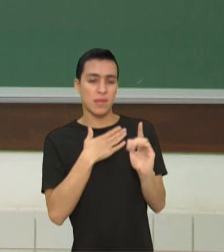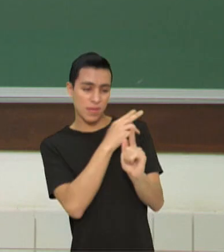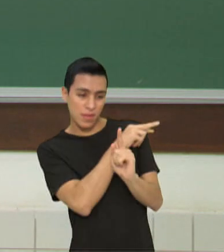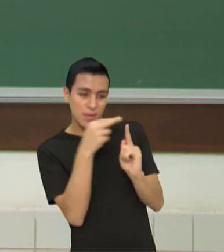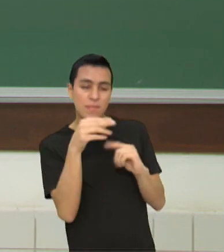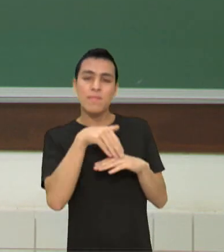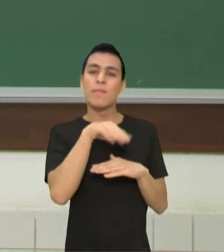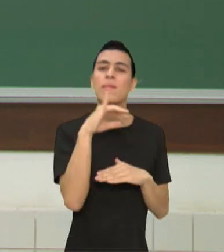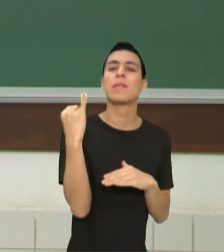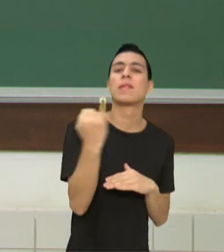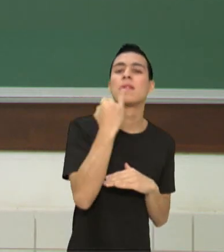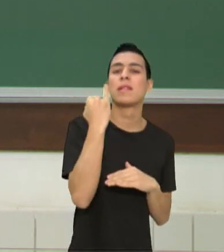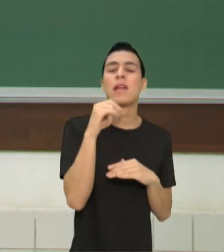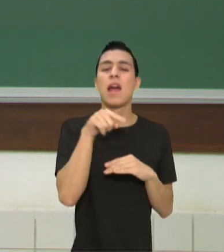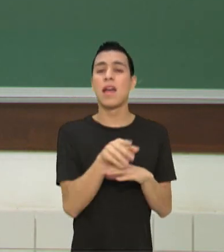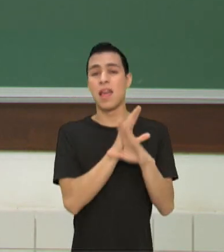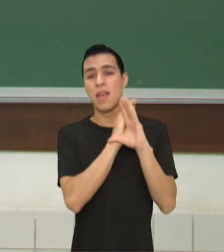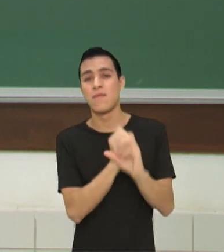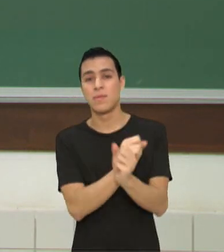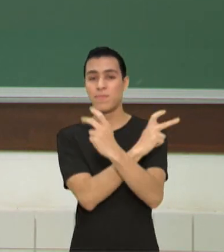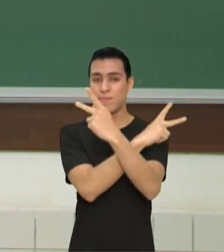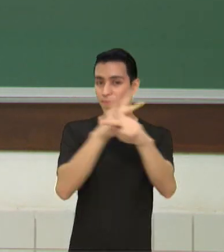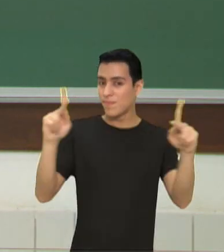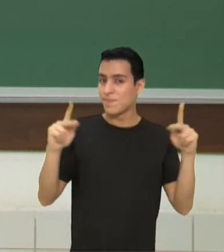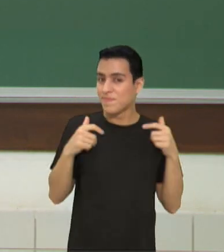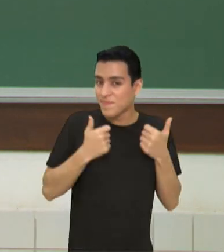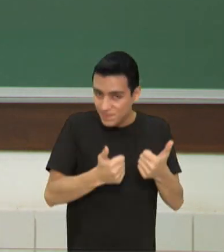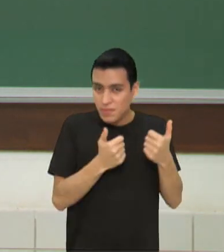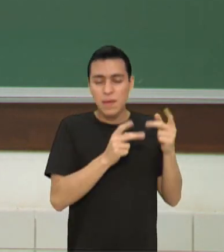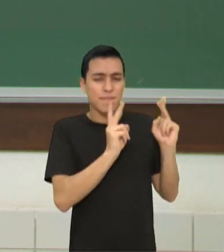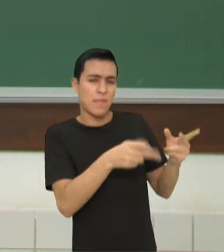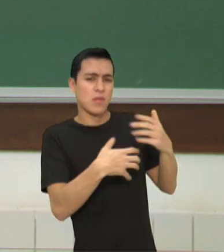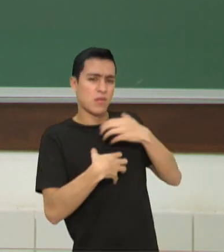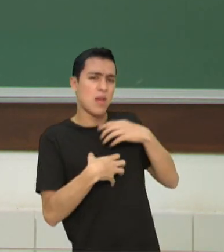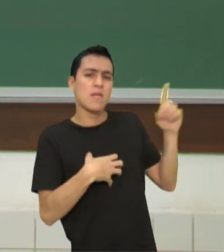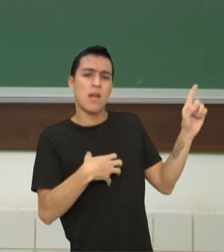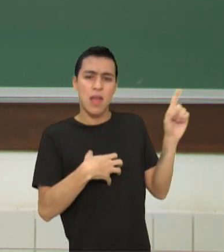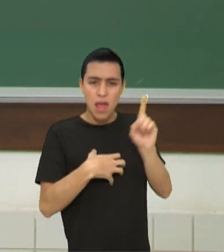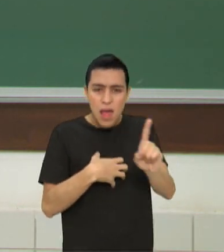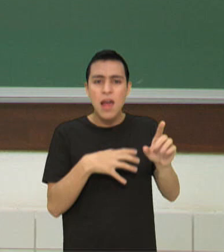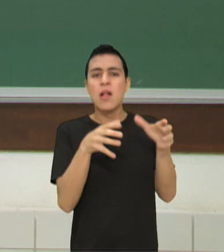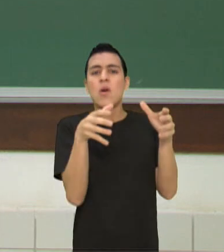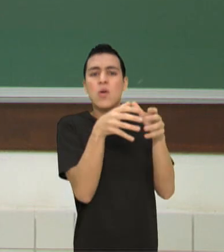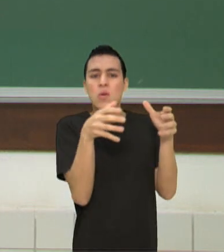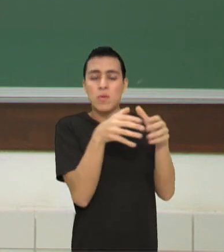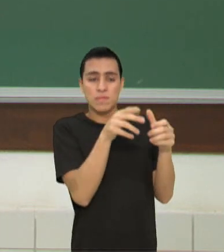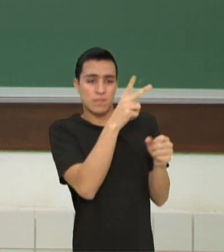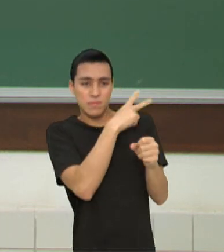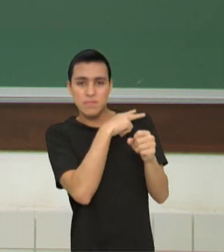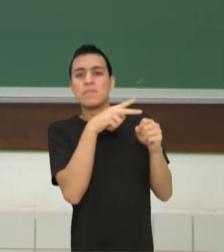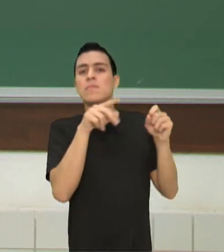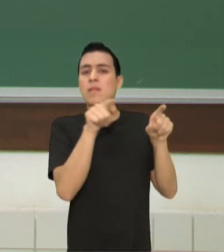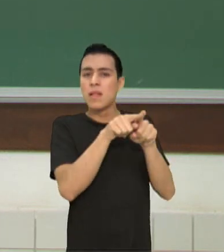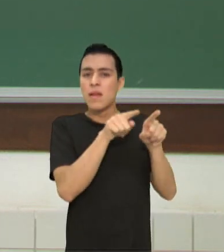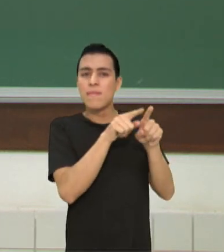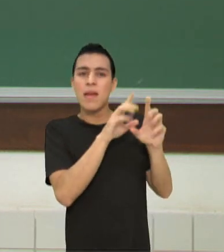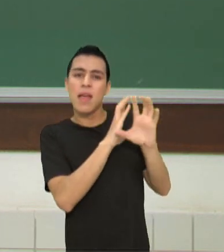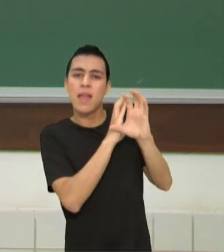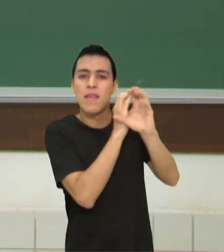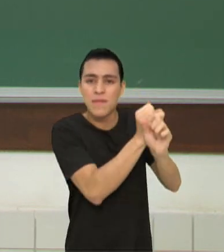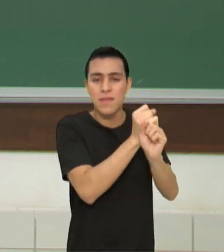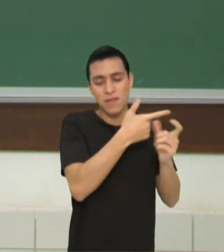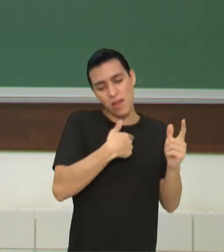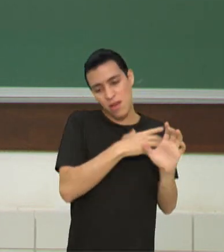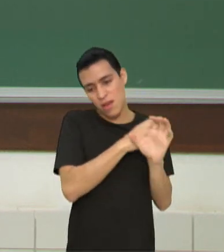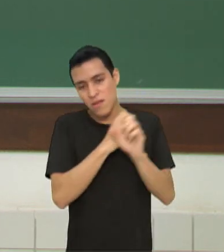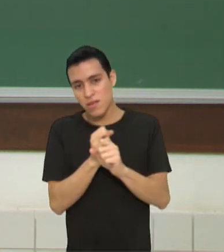atenção. Lembrando vocês, Aulas Paraná, Escola Paraná, Google Classroom, canal no YouTube, site Aula